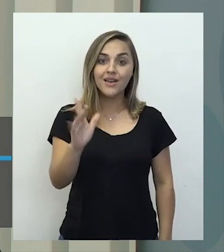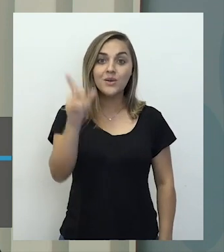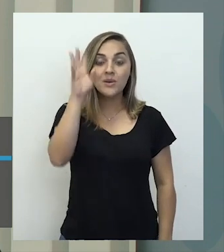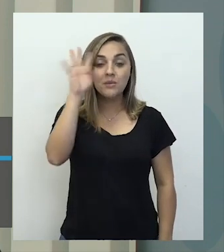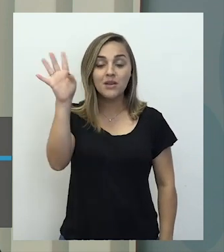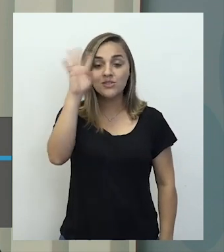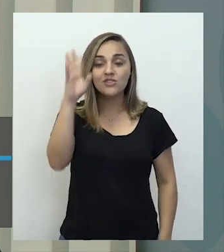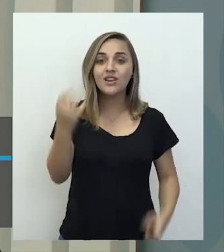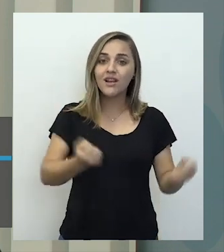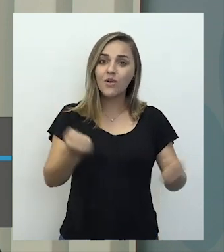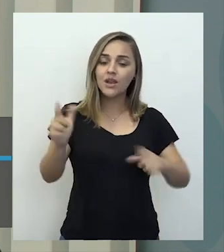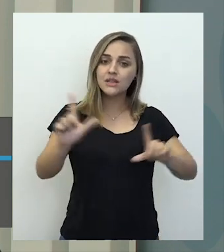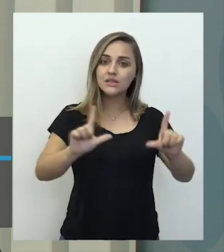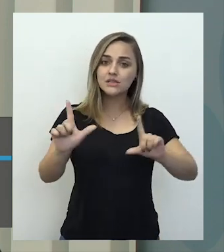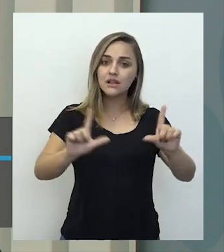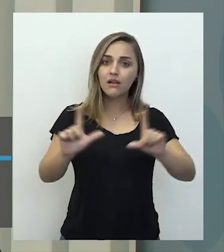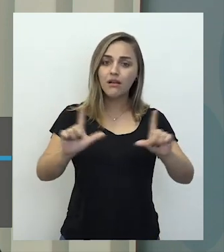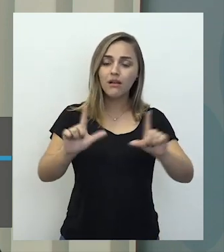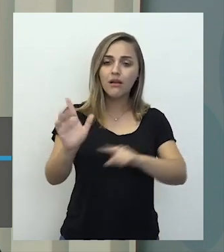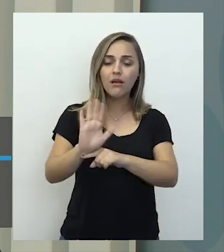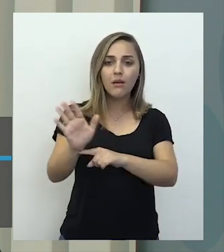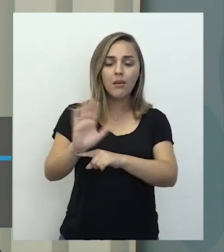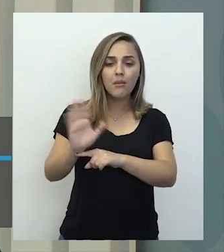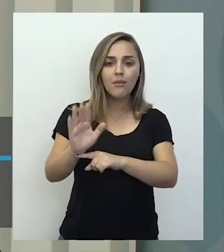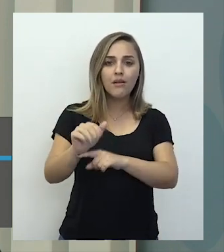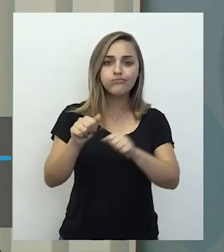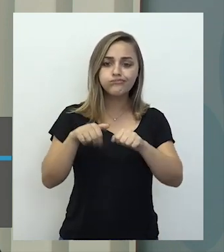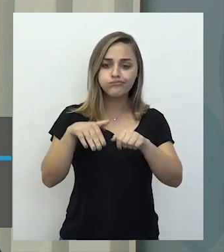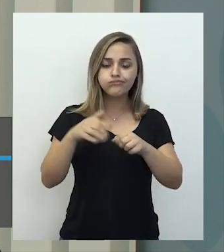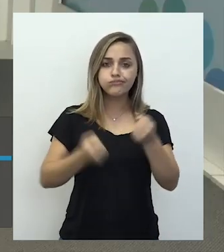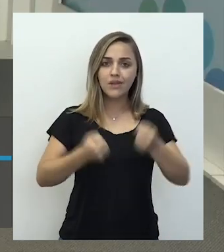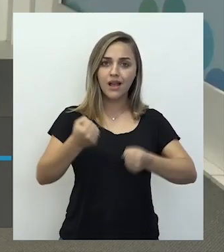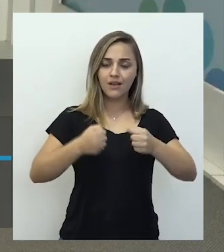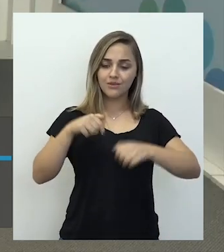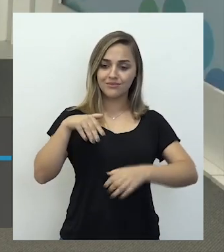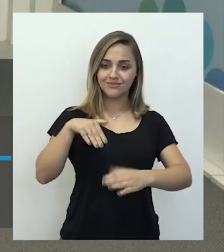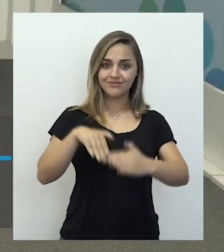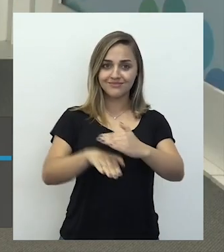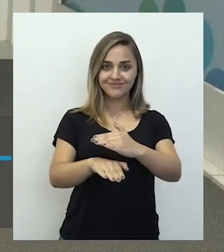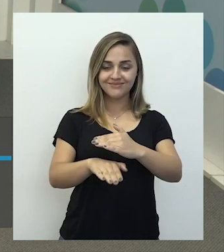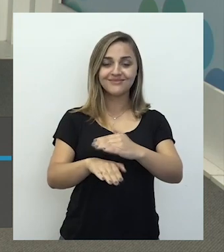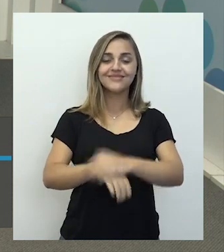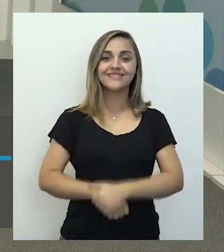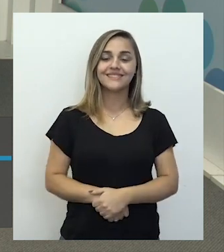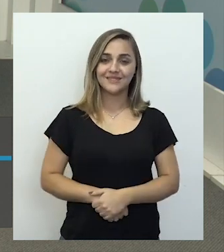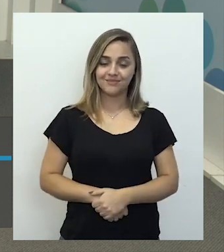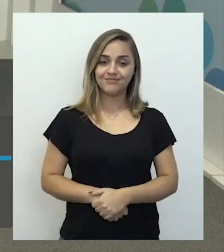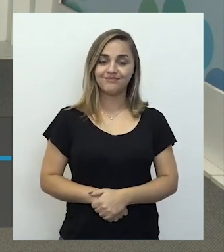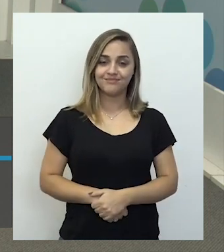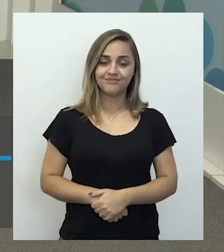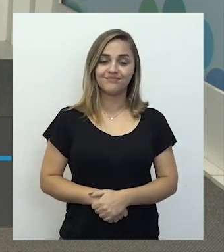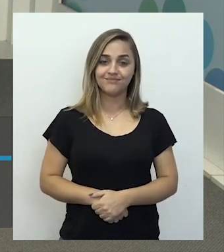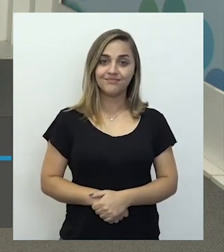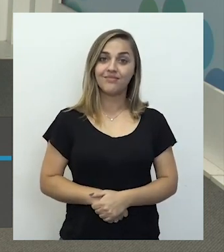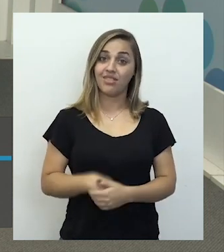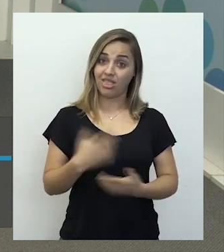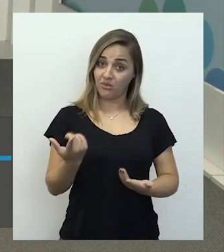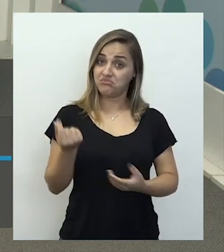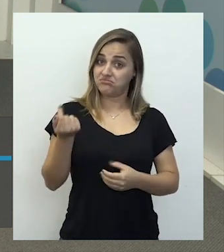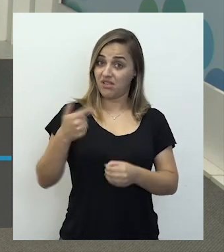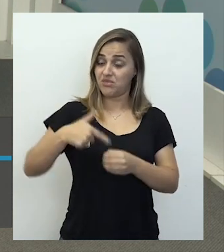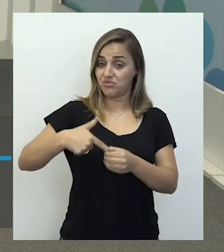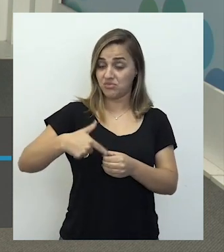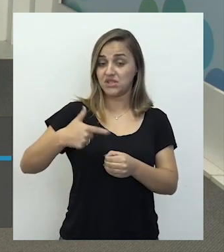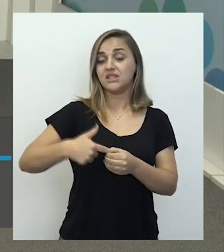ter um carro. Você tem que ter um carro. Para entrar no cinema, que já é caro. Então, dinheiro para bancar gasolina e tudo mais, né? Pesado. Vamos saber um pouquinho,